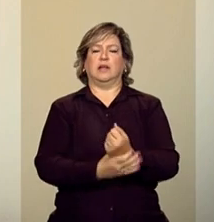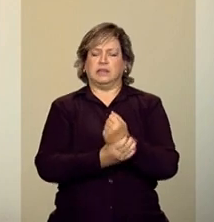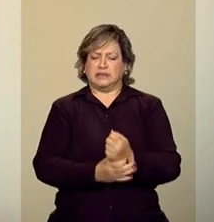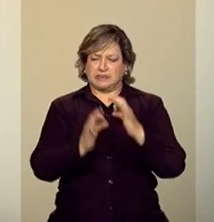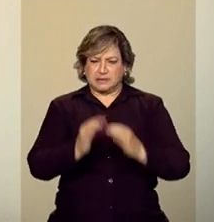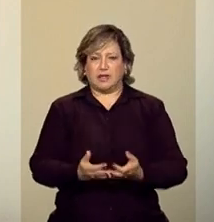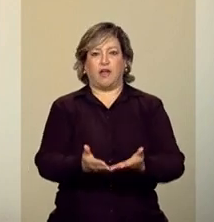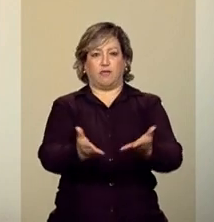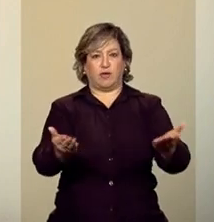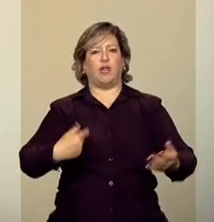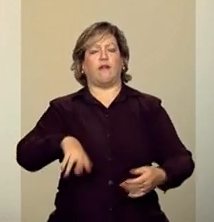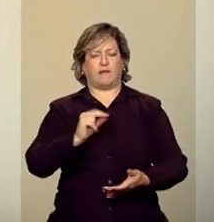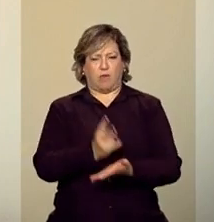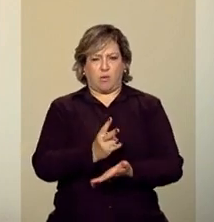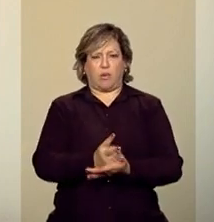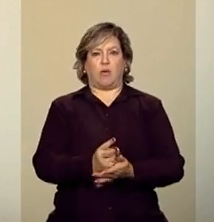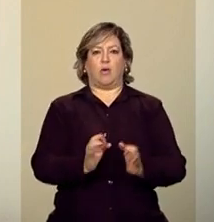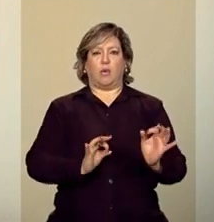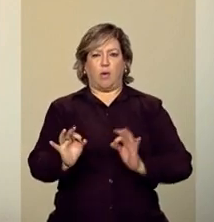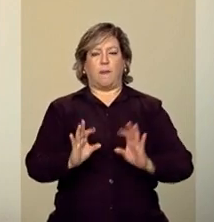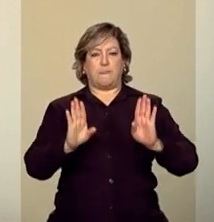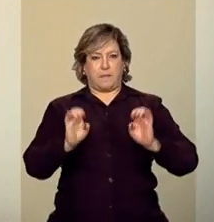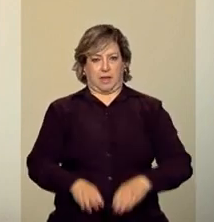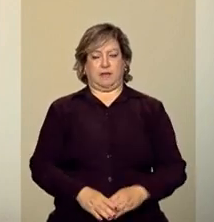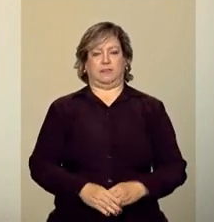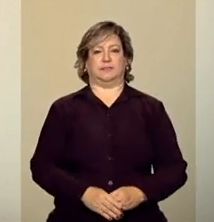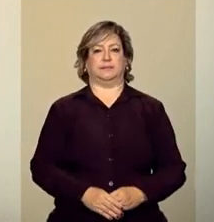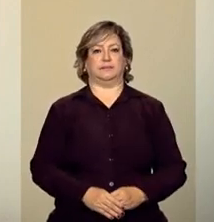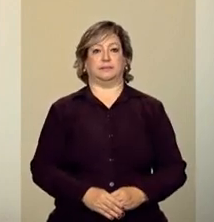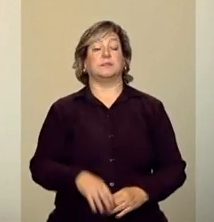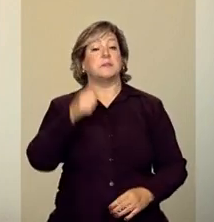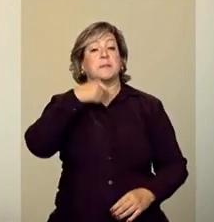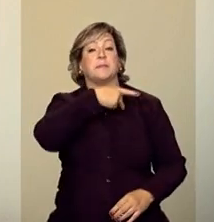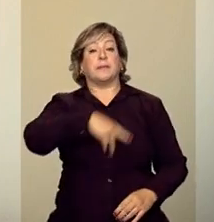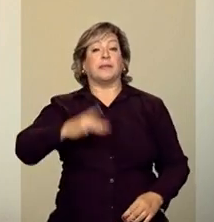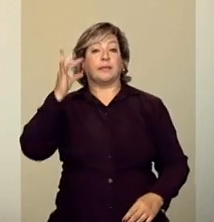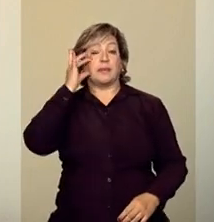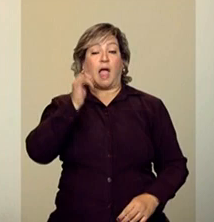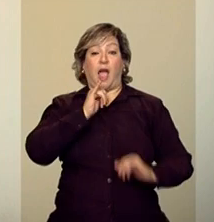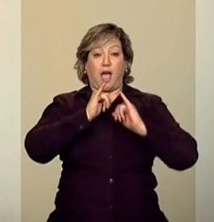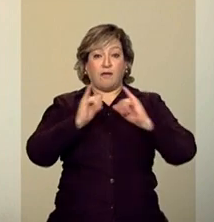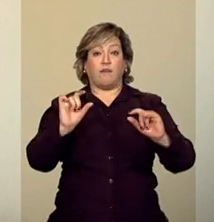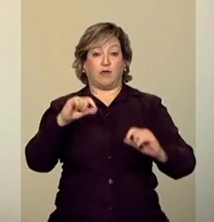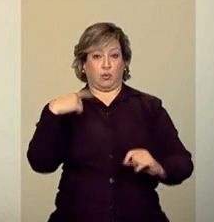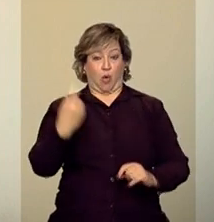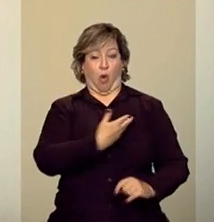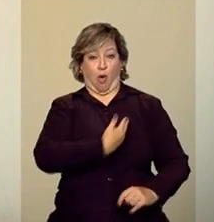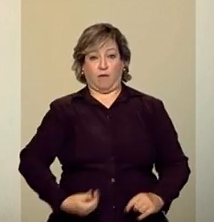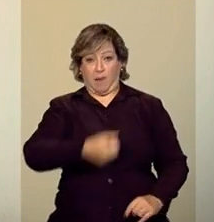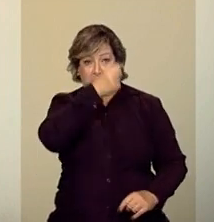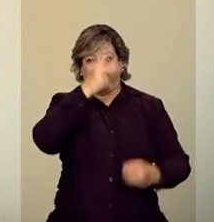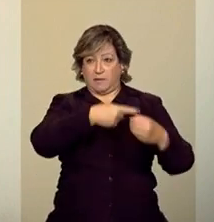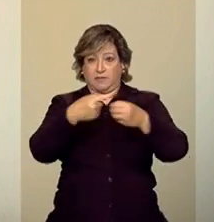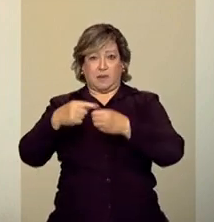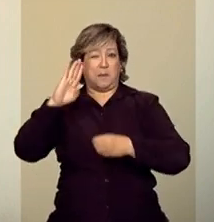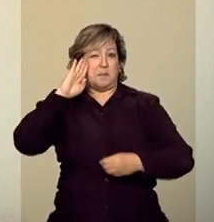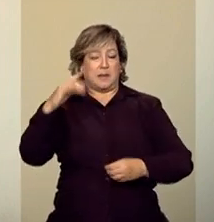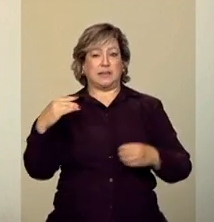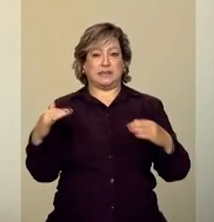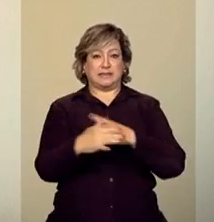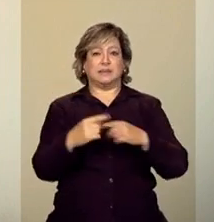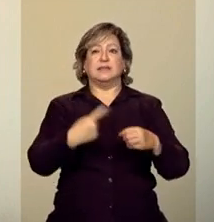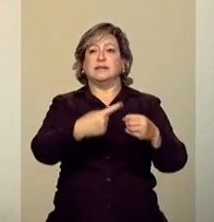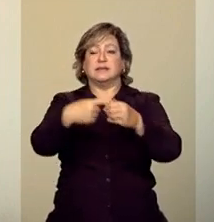vocês, vamos manter a ordem. A presidenta Dilma anunciou que vai propor aos governadores e prefeitos das principais cidades do